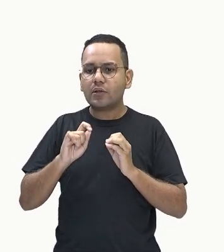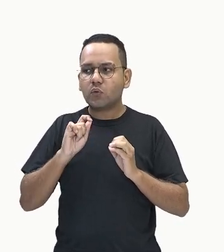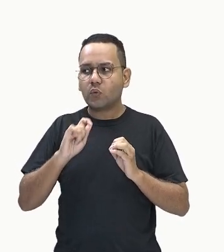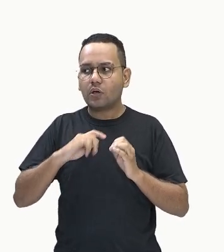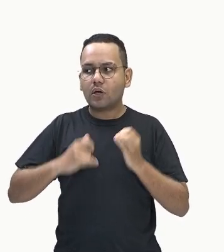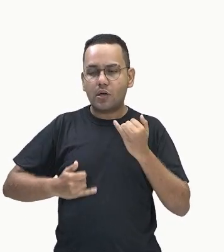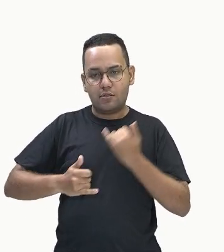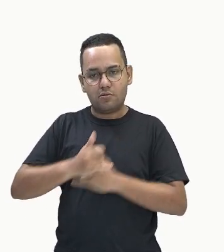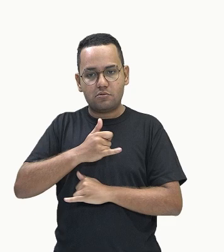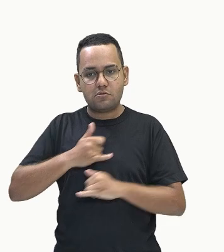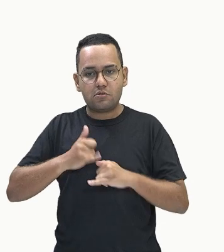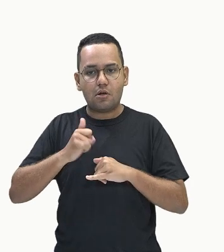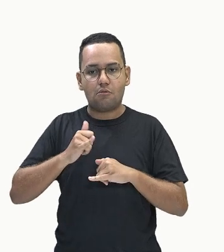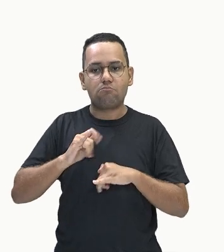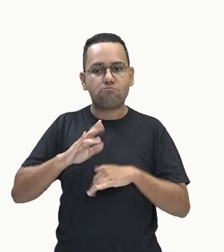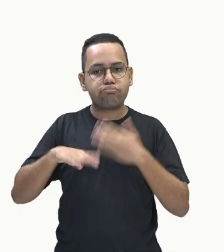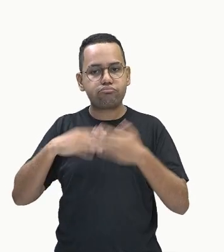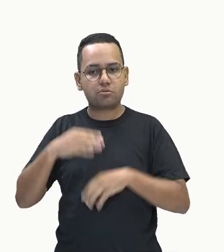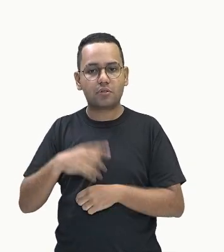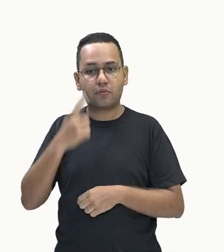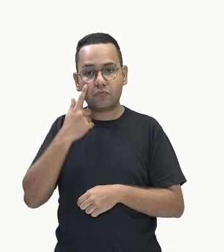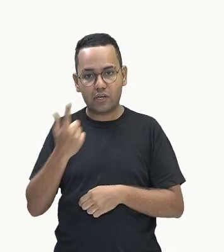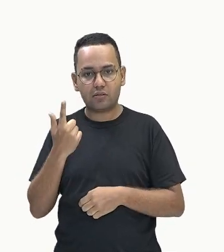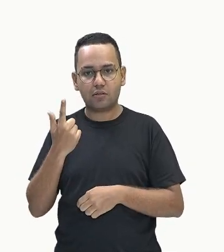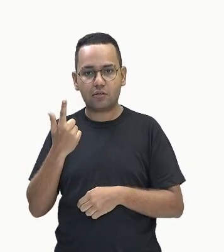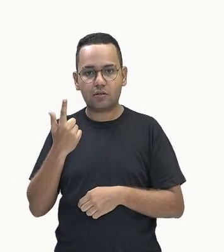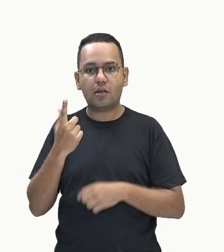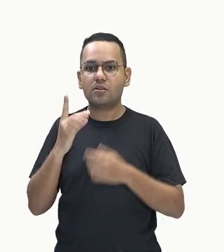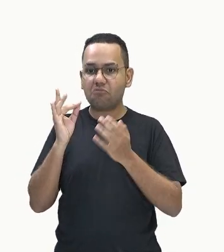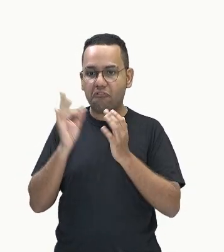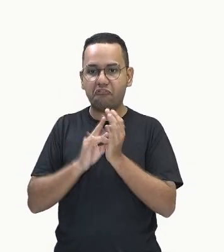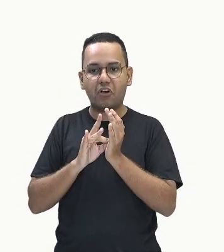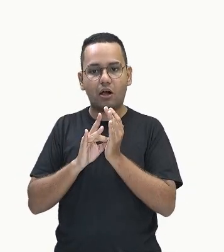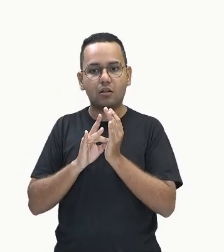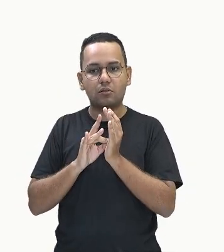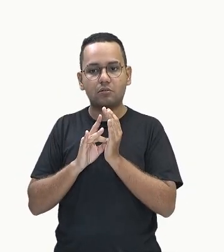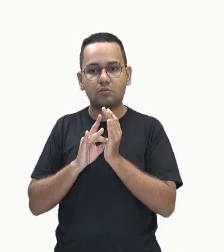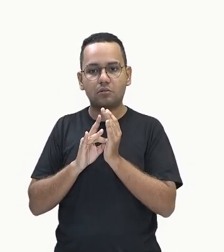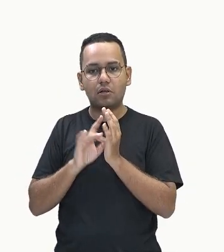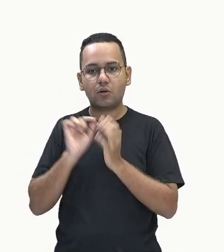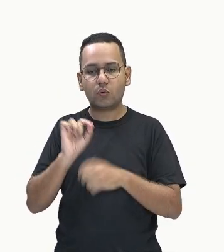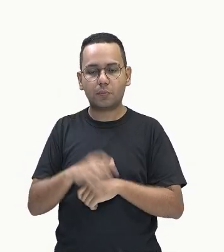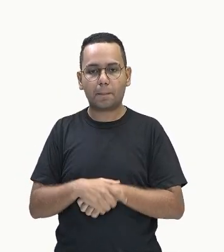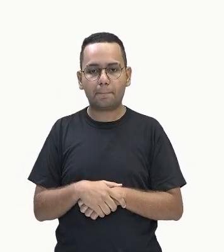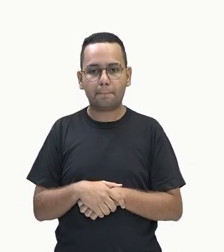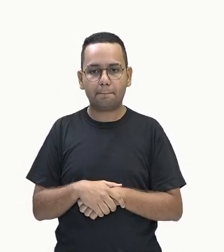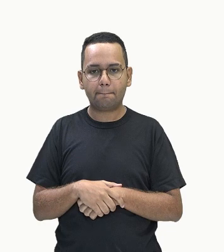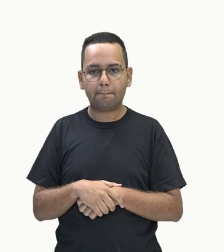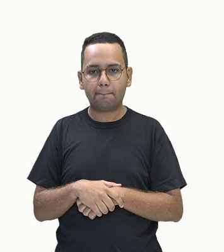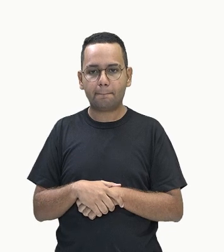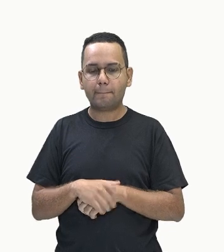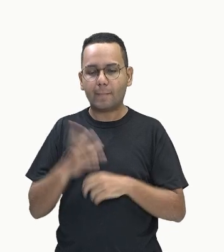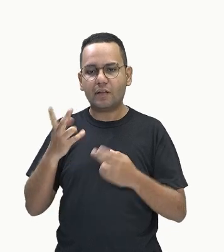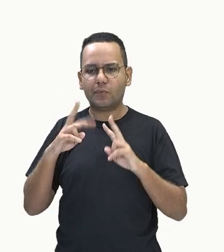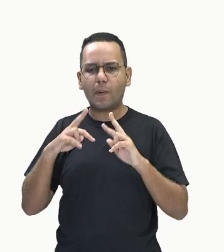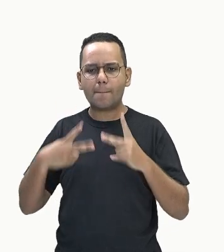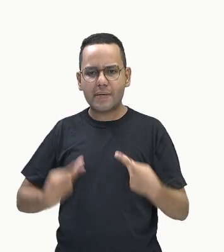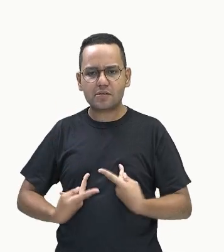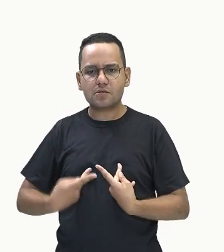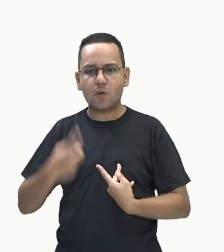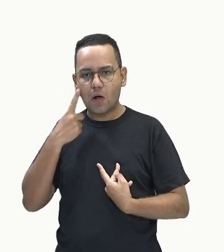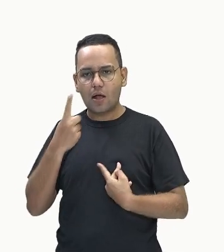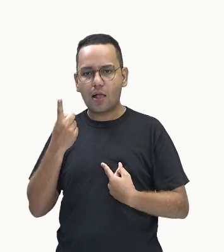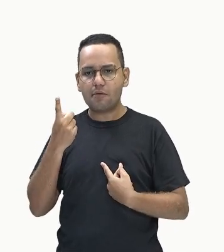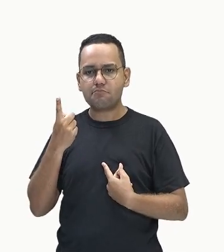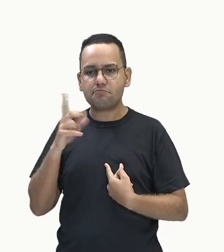Toda essa parte aqui avermelhada é uma imagem real, um corte real de um tecido humano. Aqui ao lado é